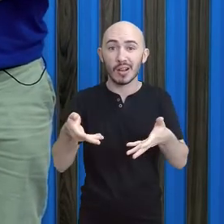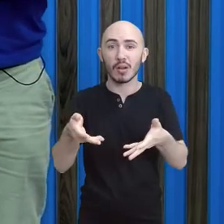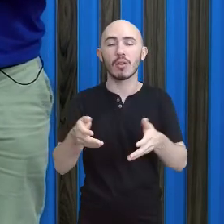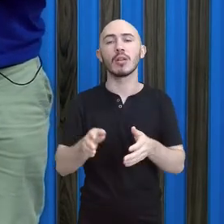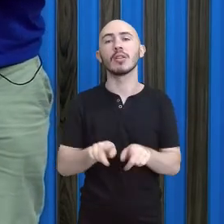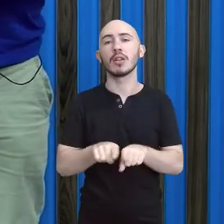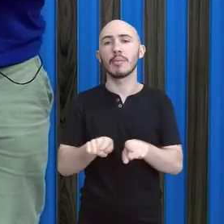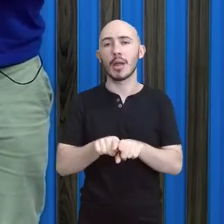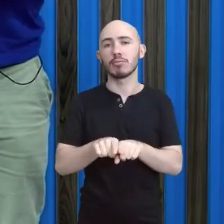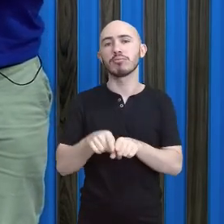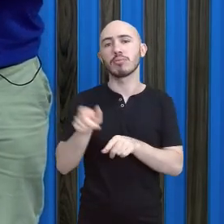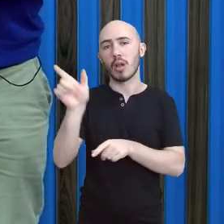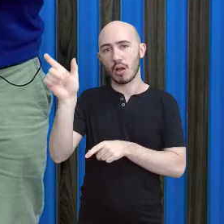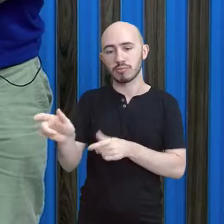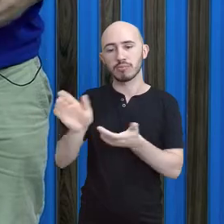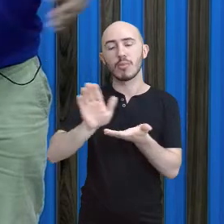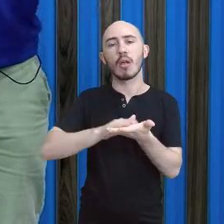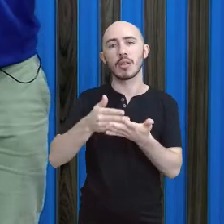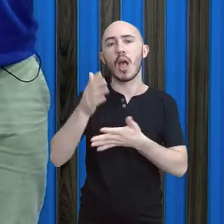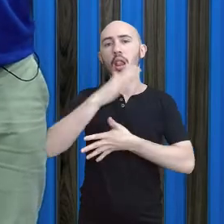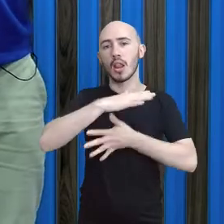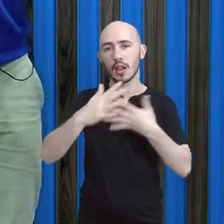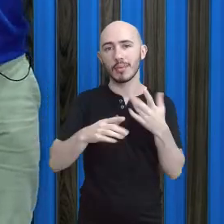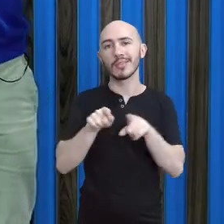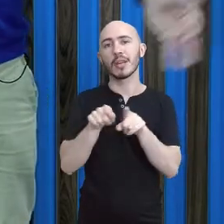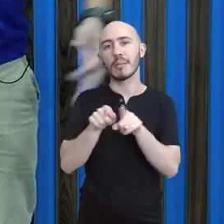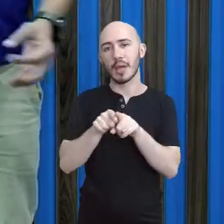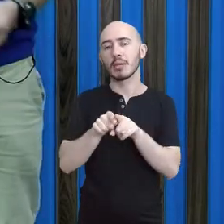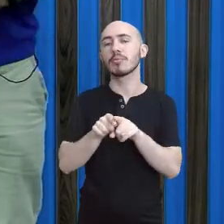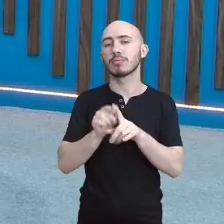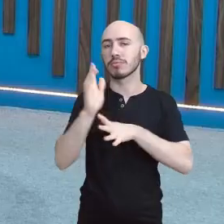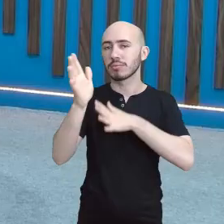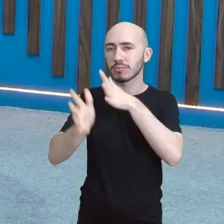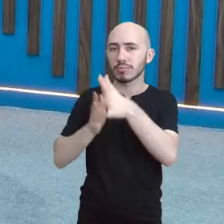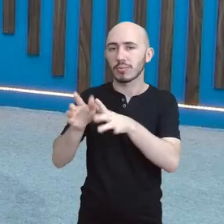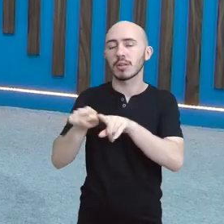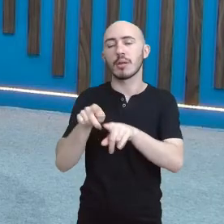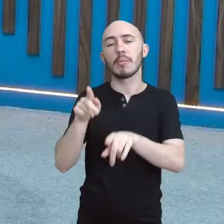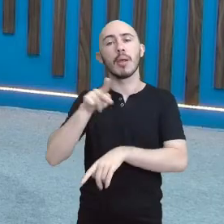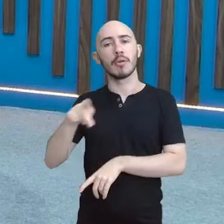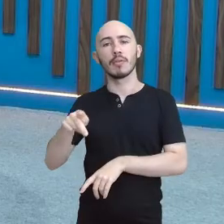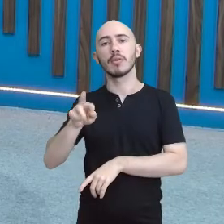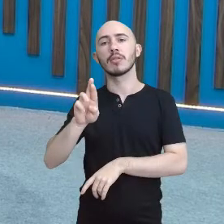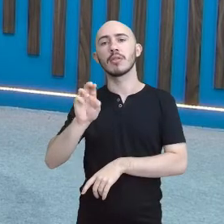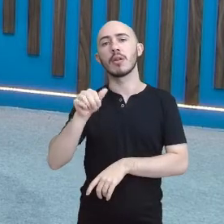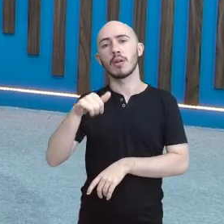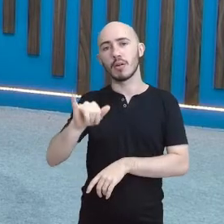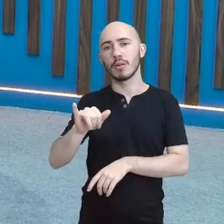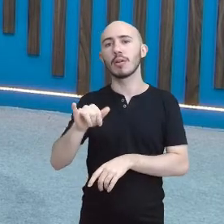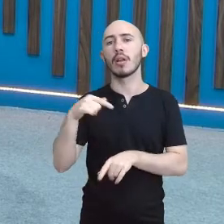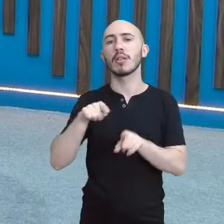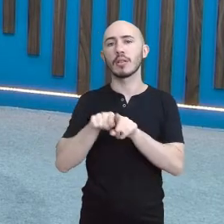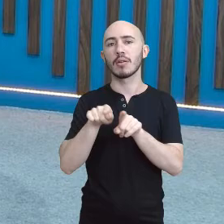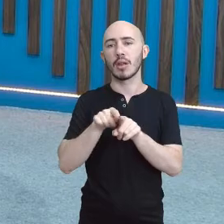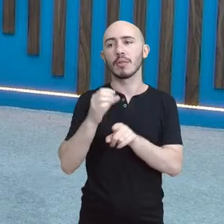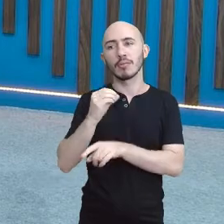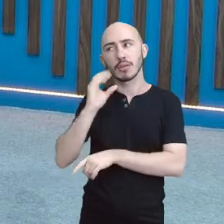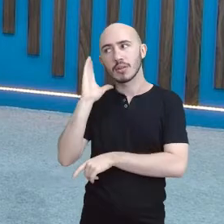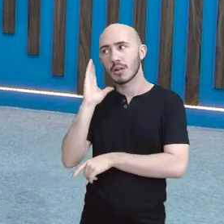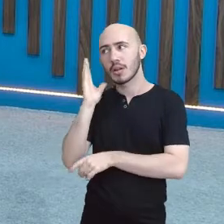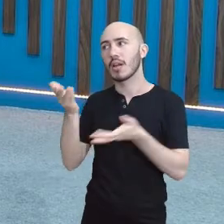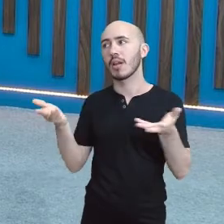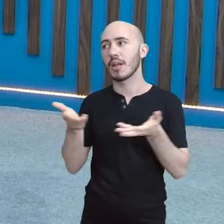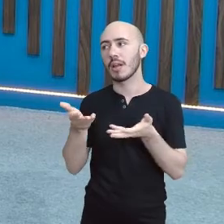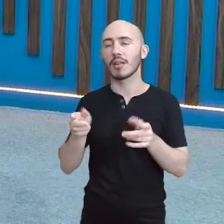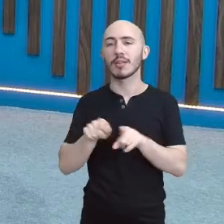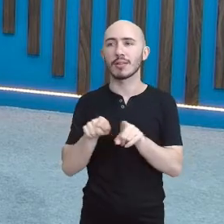colega de Libras está traduzindo o que eu estou dizendo. O professor Rony está aqui conosco, né? Mexendo no celular dele ali, já